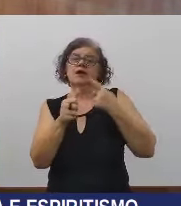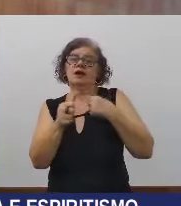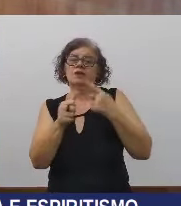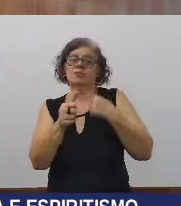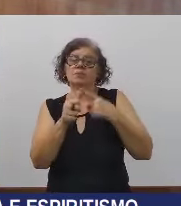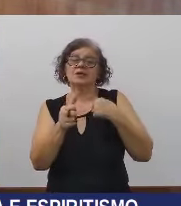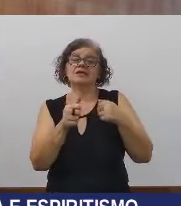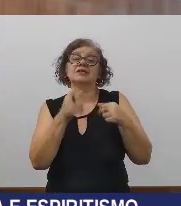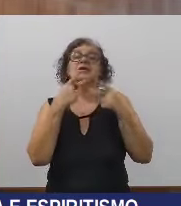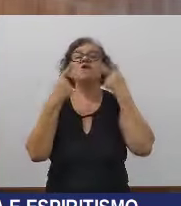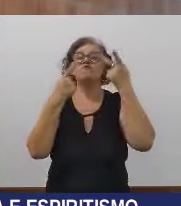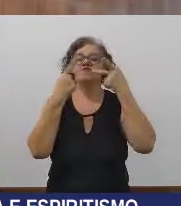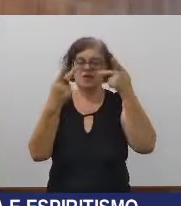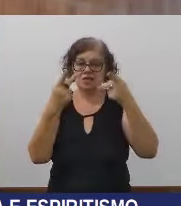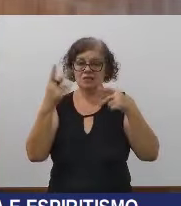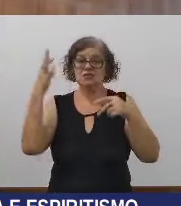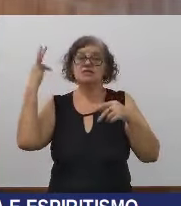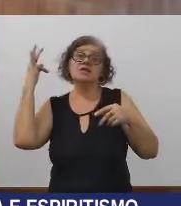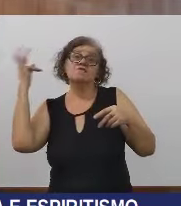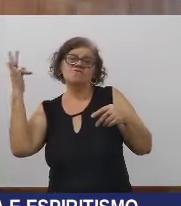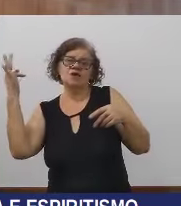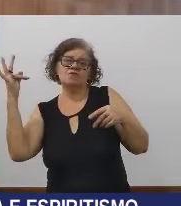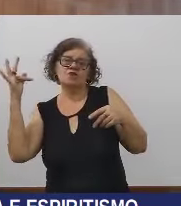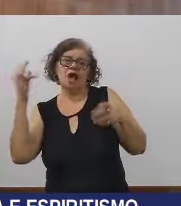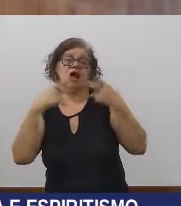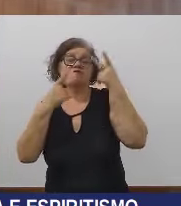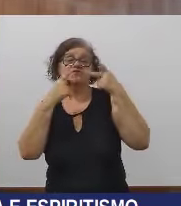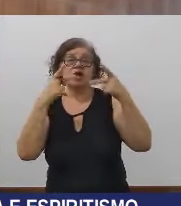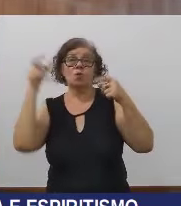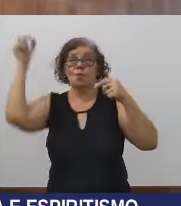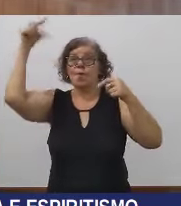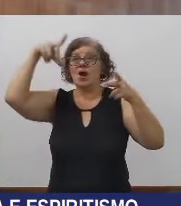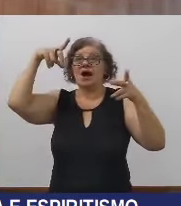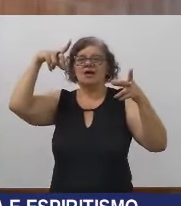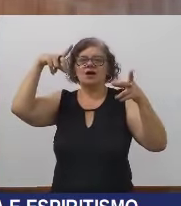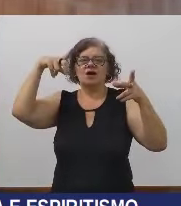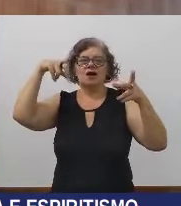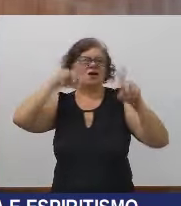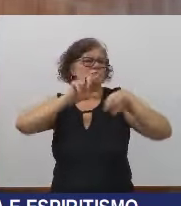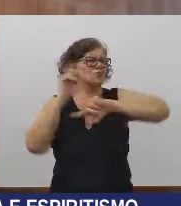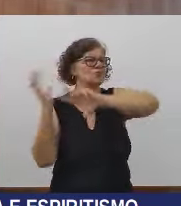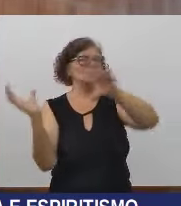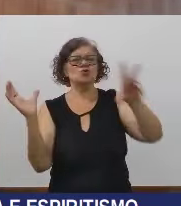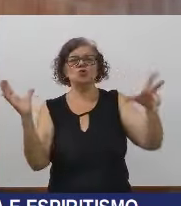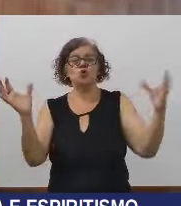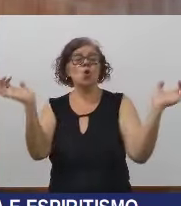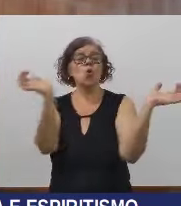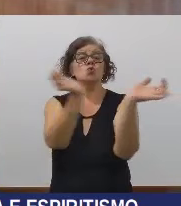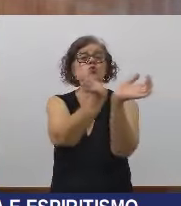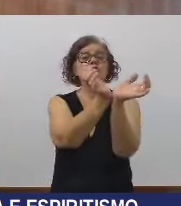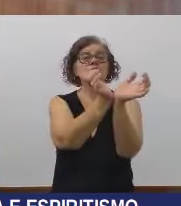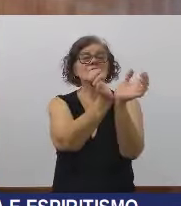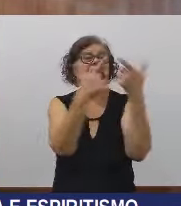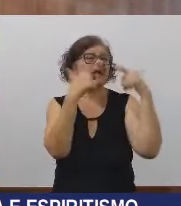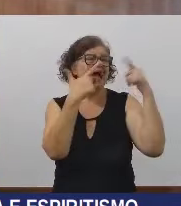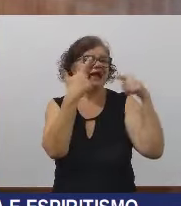A primeira vez que Franklin falou do para-raio, arrancou gargalhadas da palestra